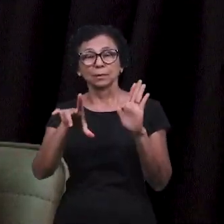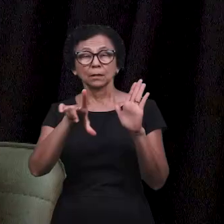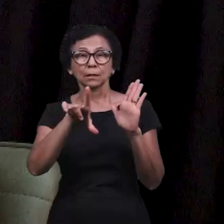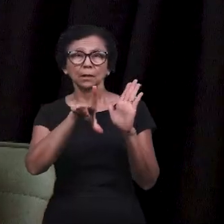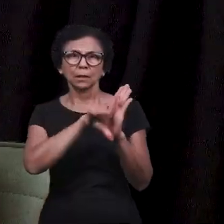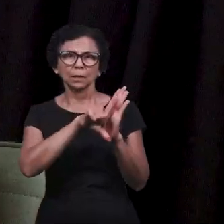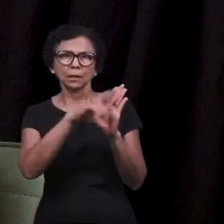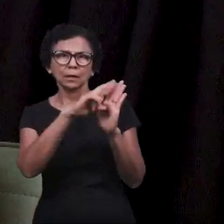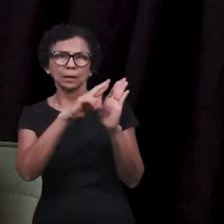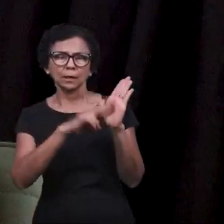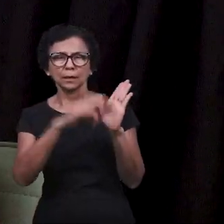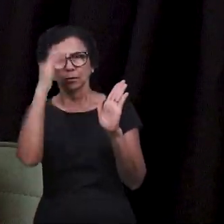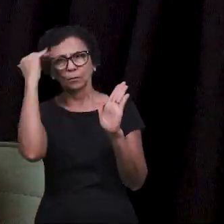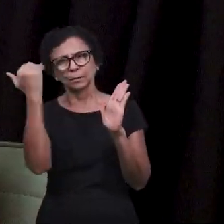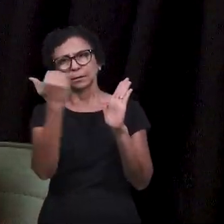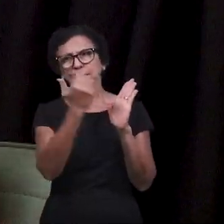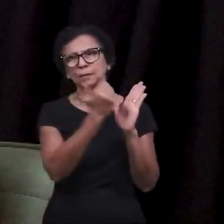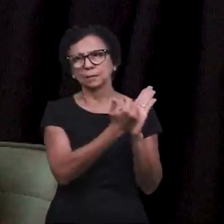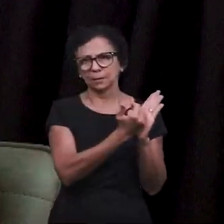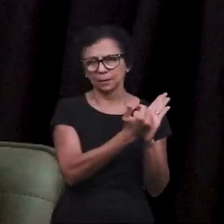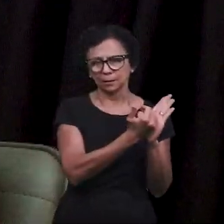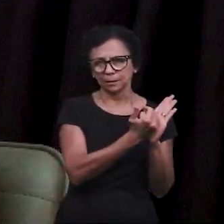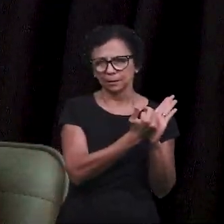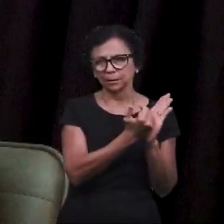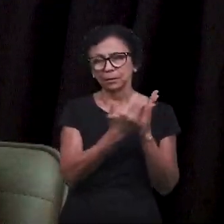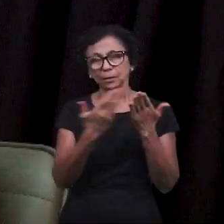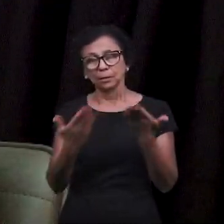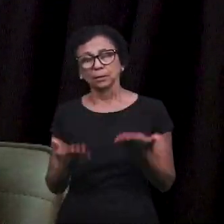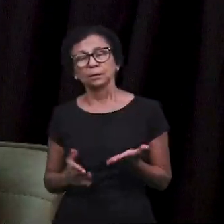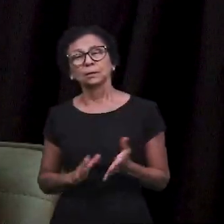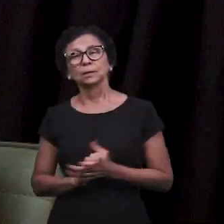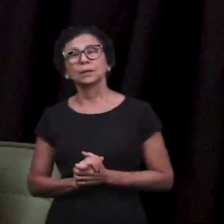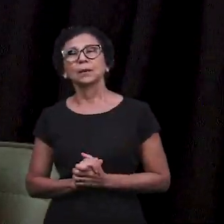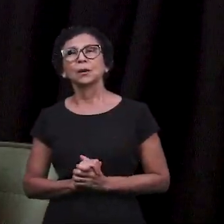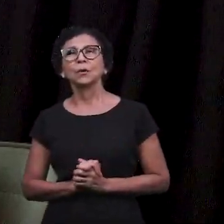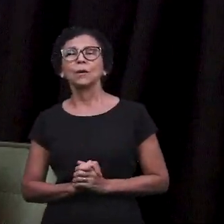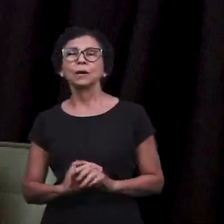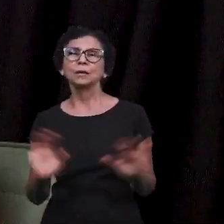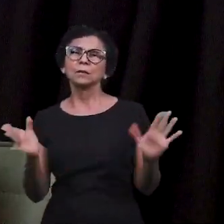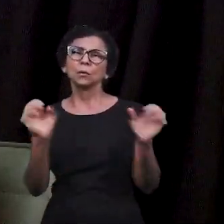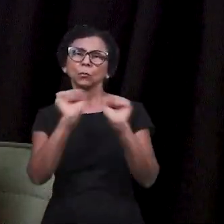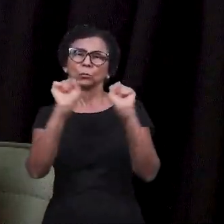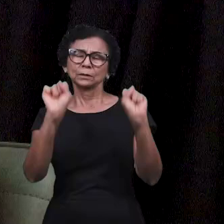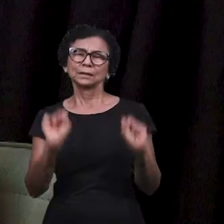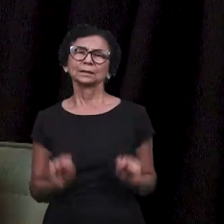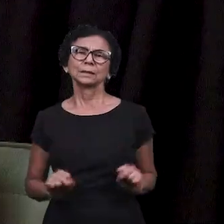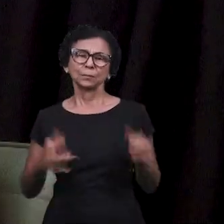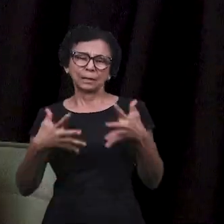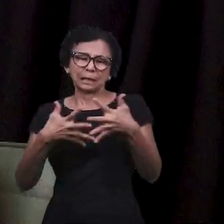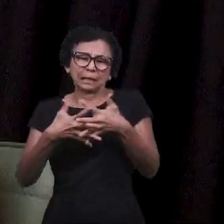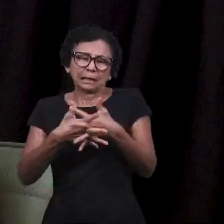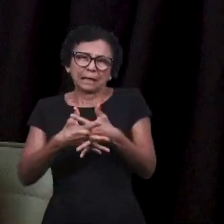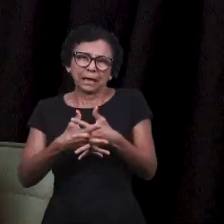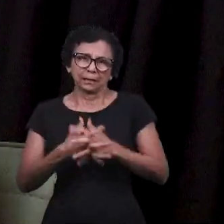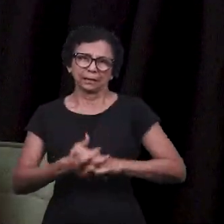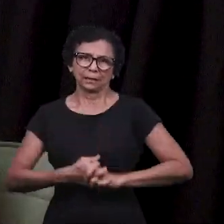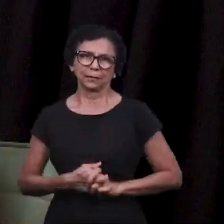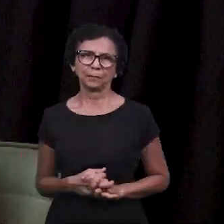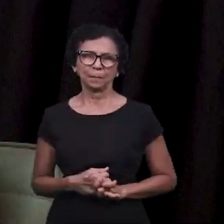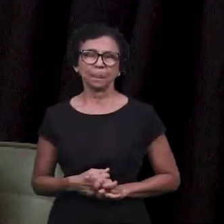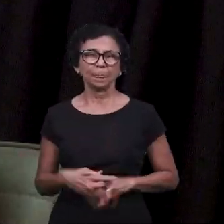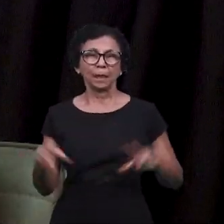o termo compliance é falar, como diz a própria legislação brasileira, em sistemas de integridade. Correto. O que o compliance quer fazer é